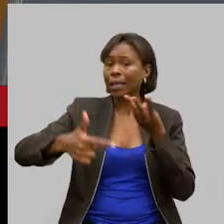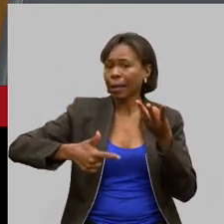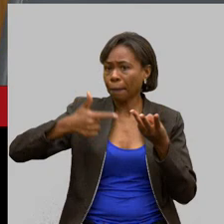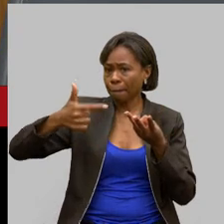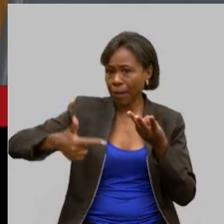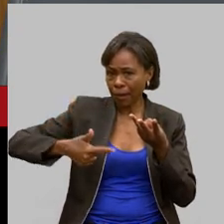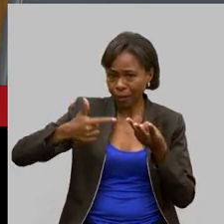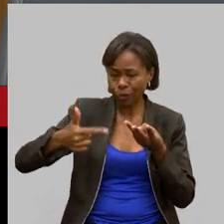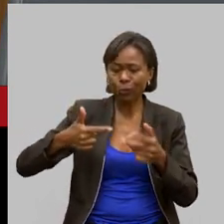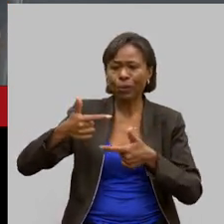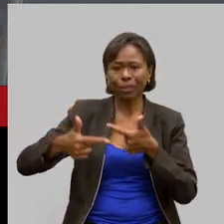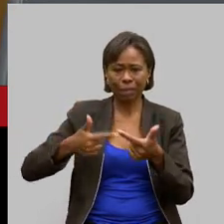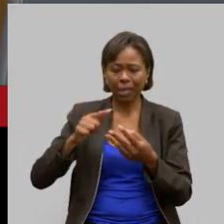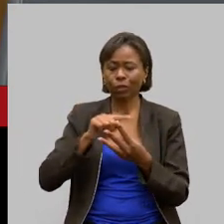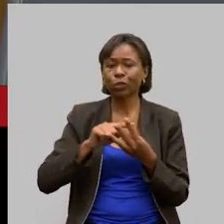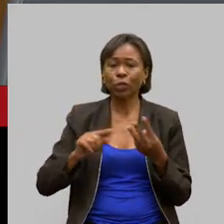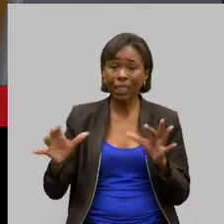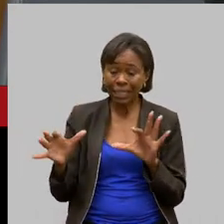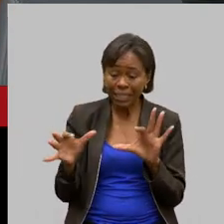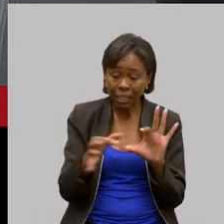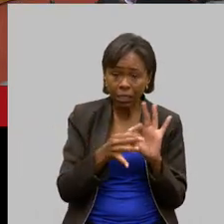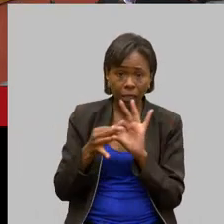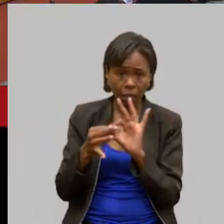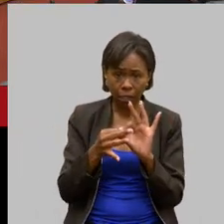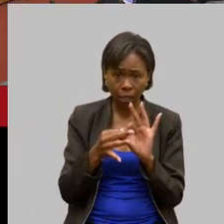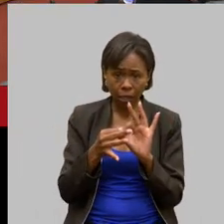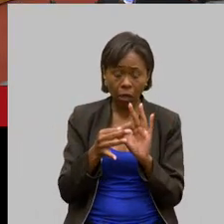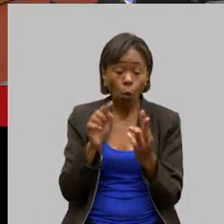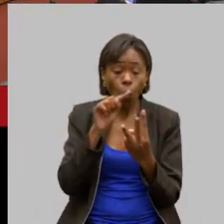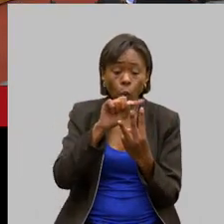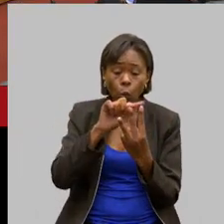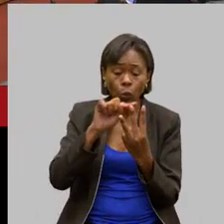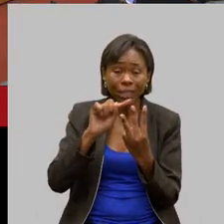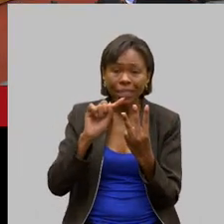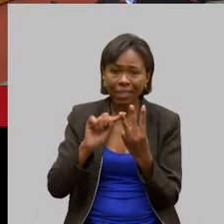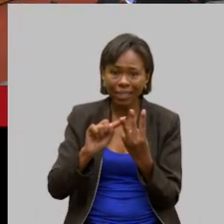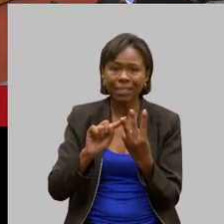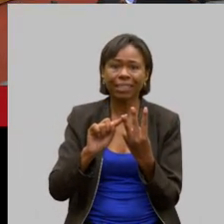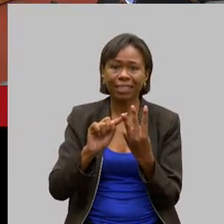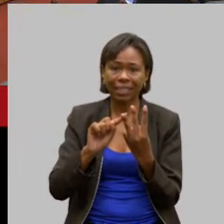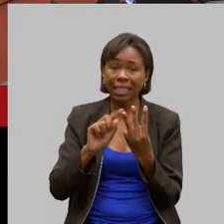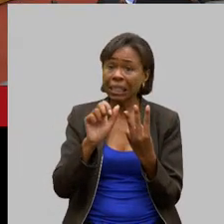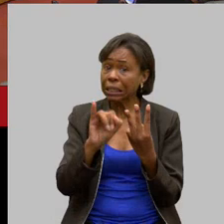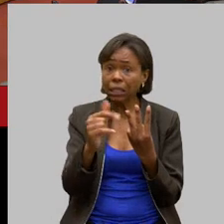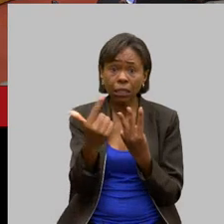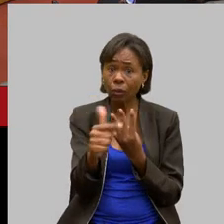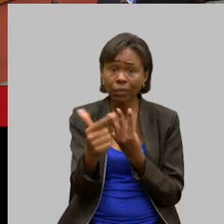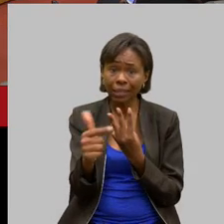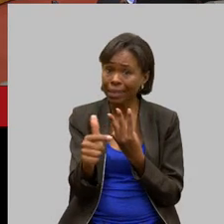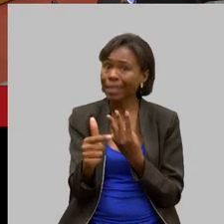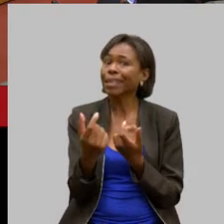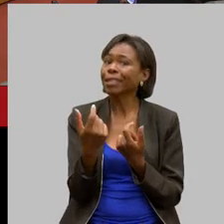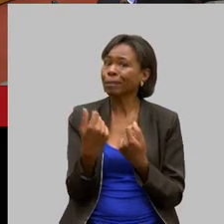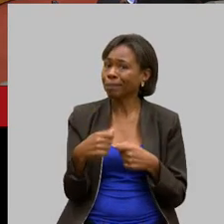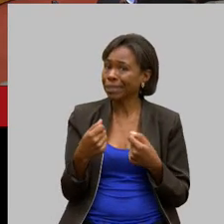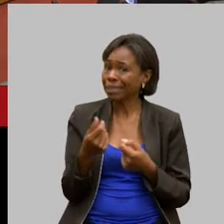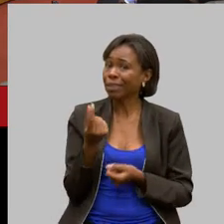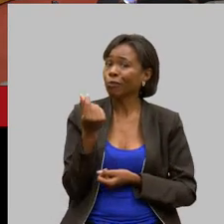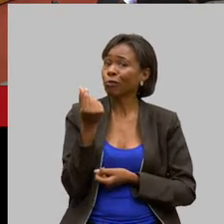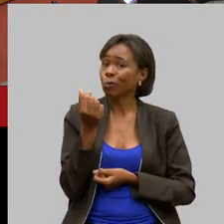não investe hoje nesses três pilares é bom o estado começar a fazer uma reserva para assistencialismo